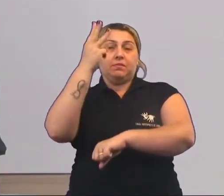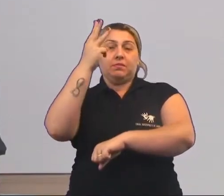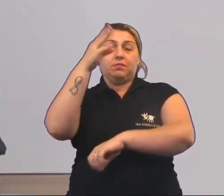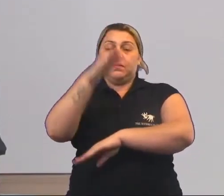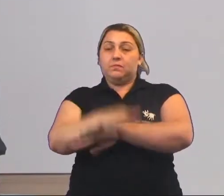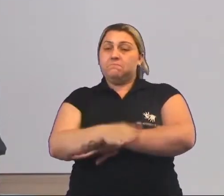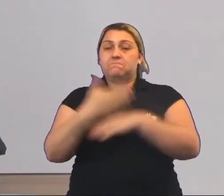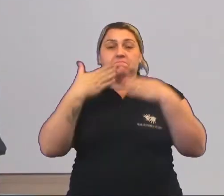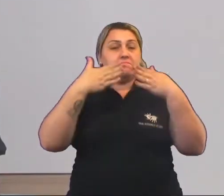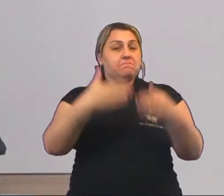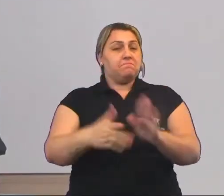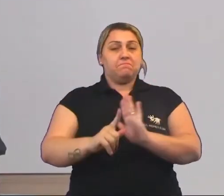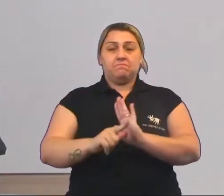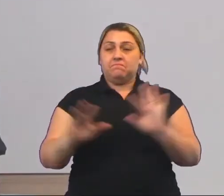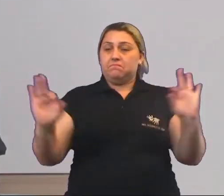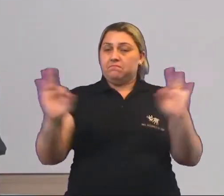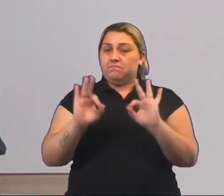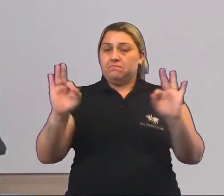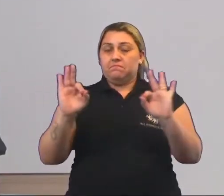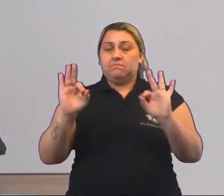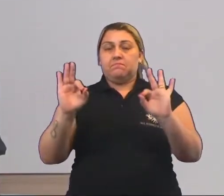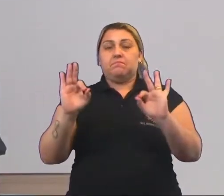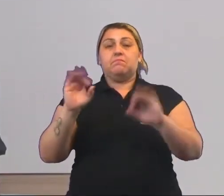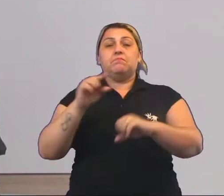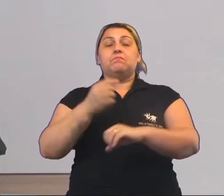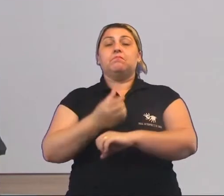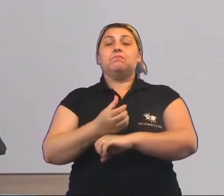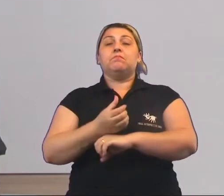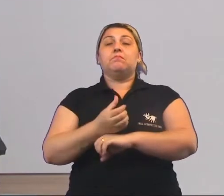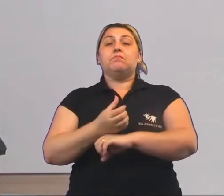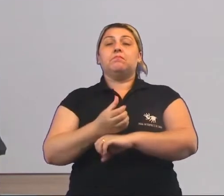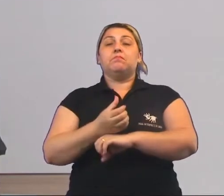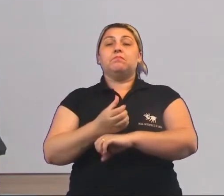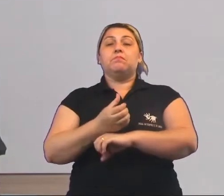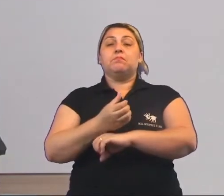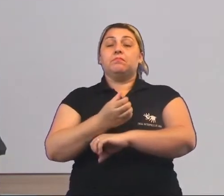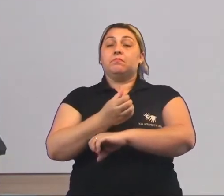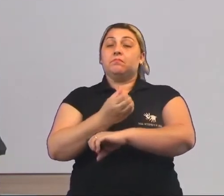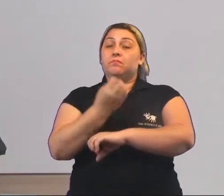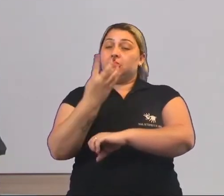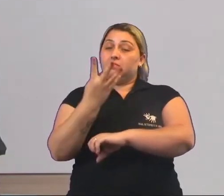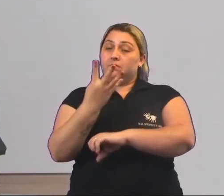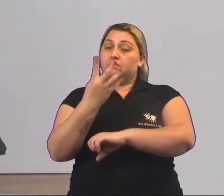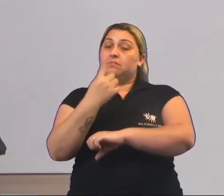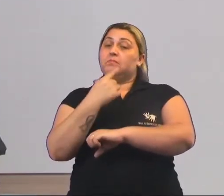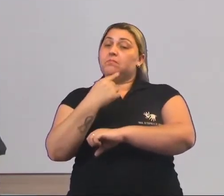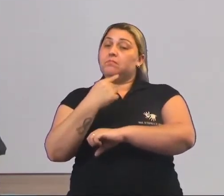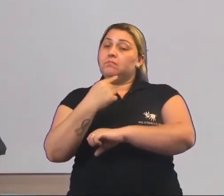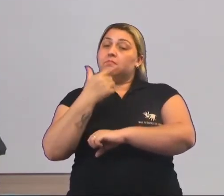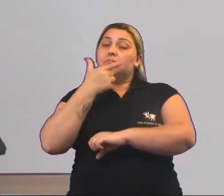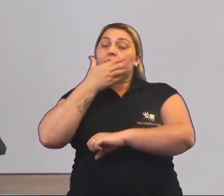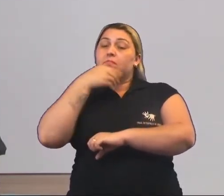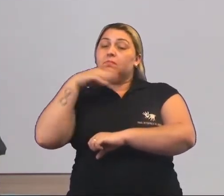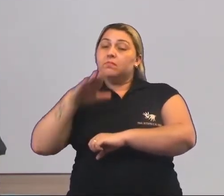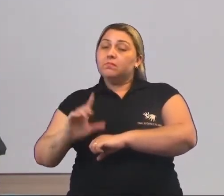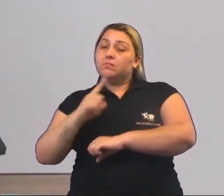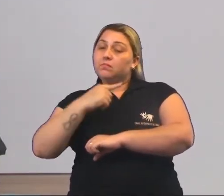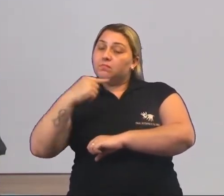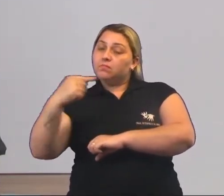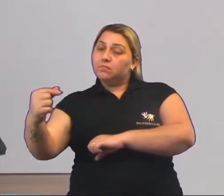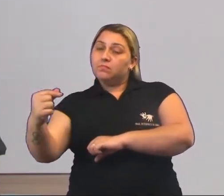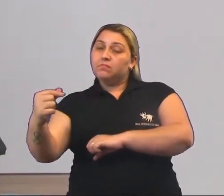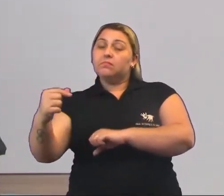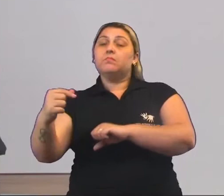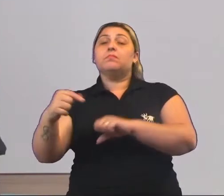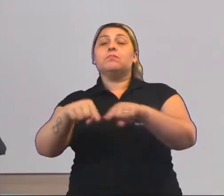chegou atrasado. Às 16 horas, João saiu do consultório. Quanto tempo ele ficou no